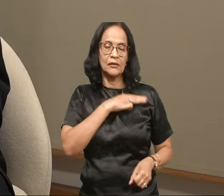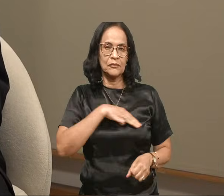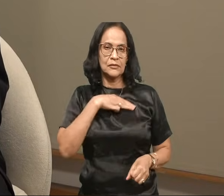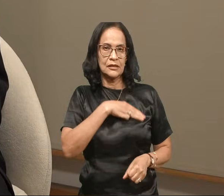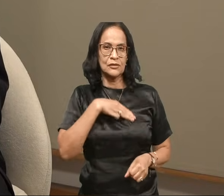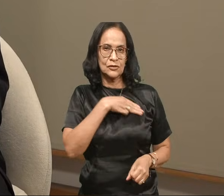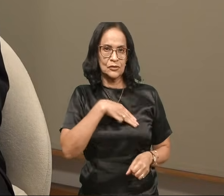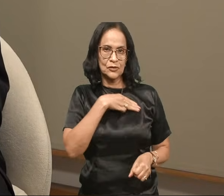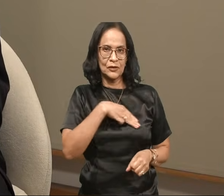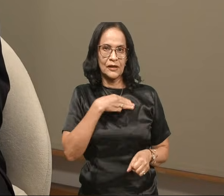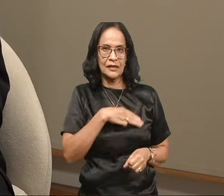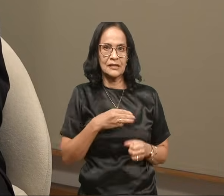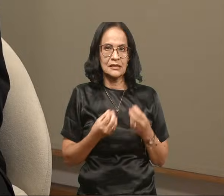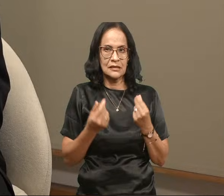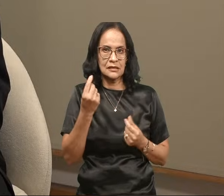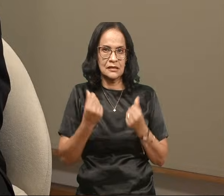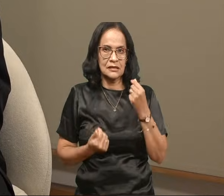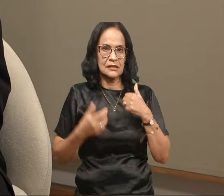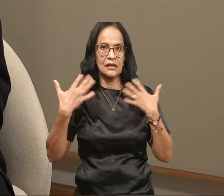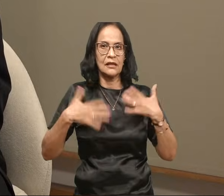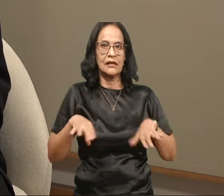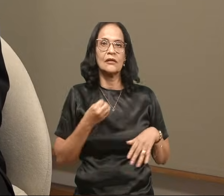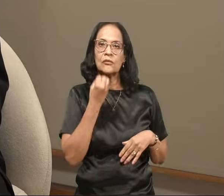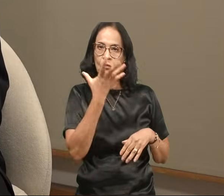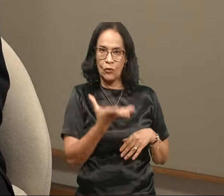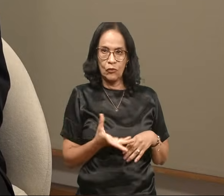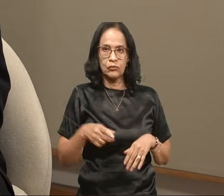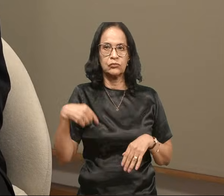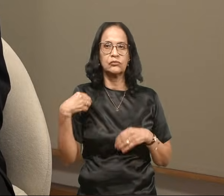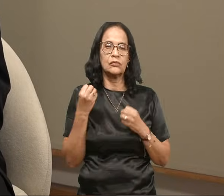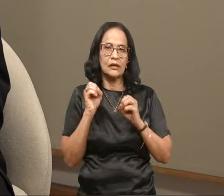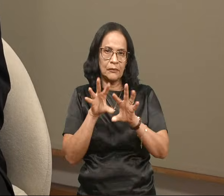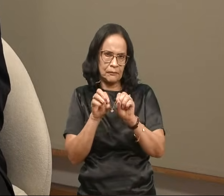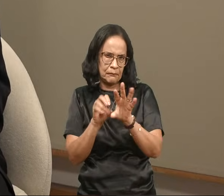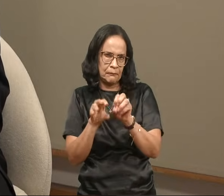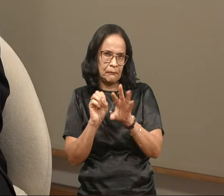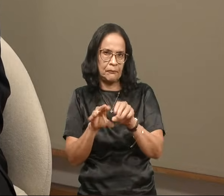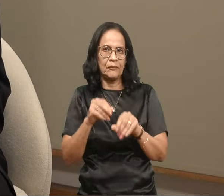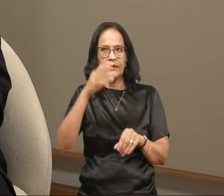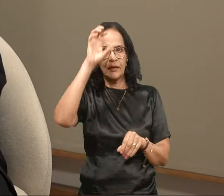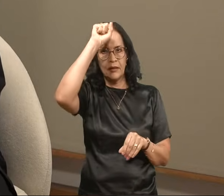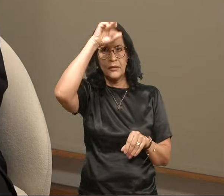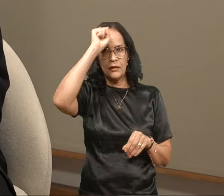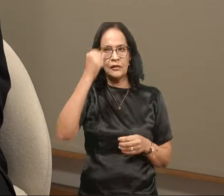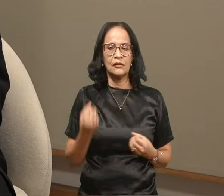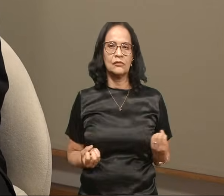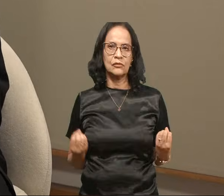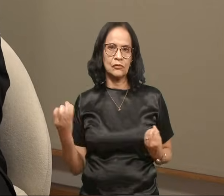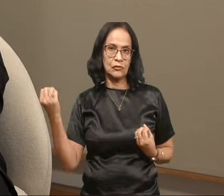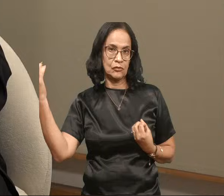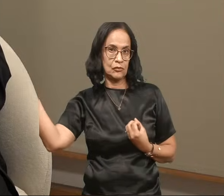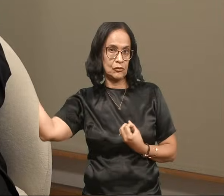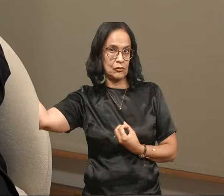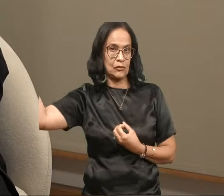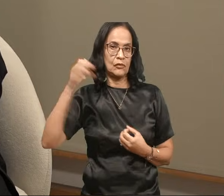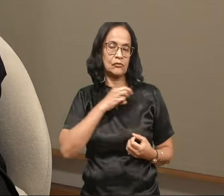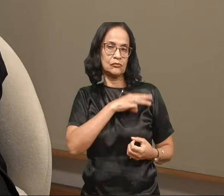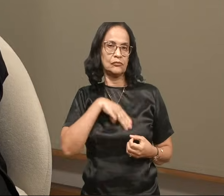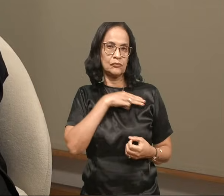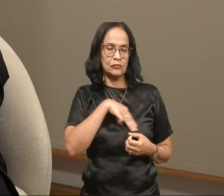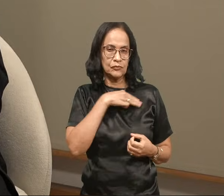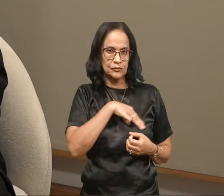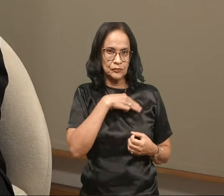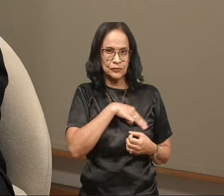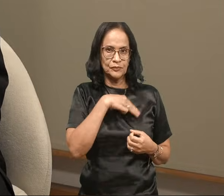é algo que vale muito a pena. Eles ali são ministrados, aprendem, fazem viagens missionárias, como hoje foi falado aqui, uma viagem